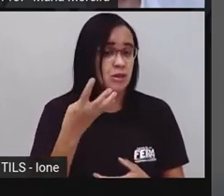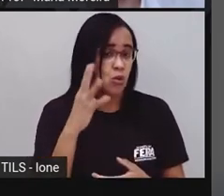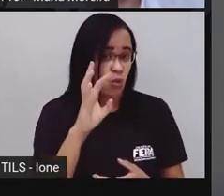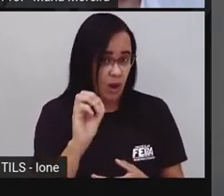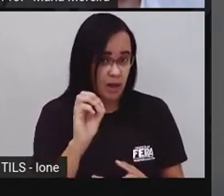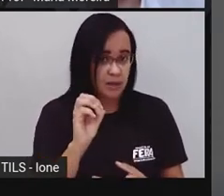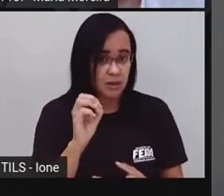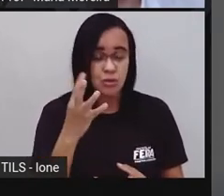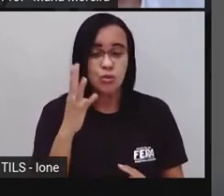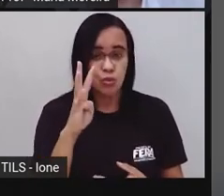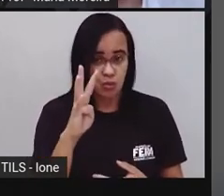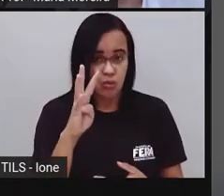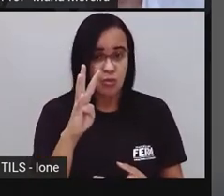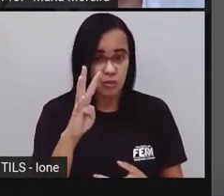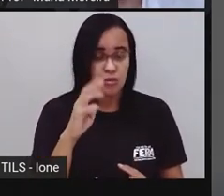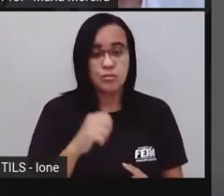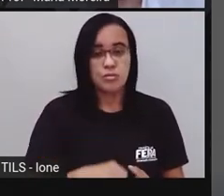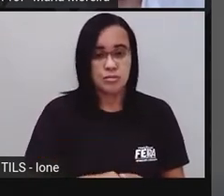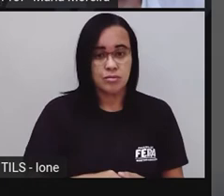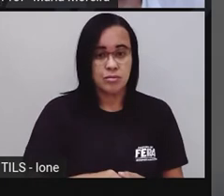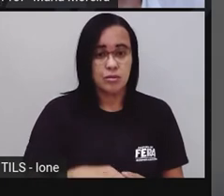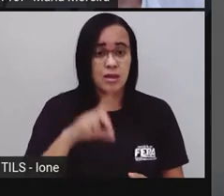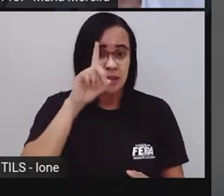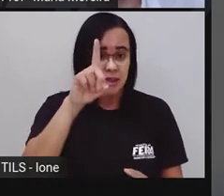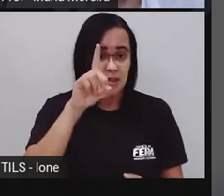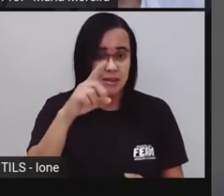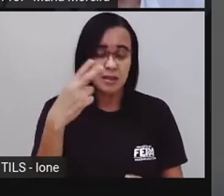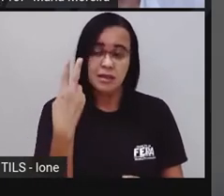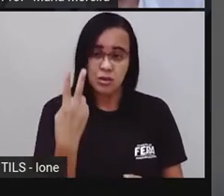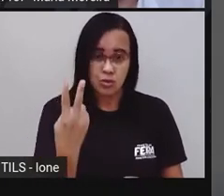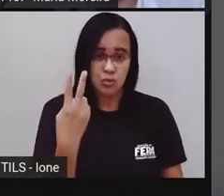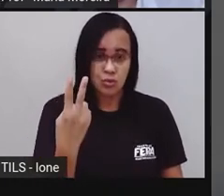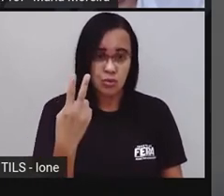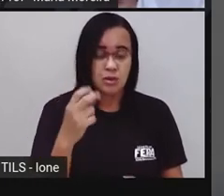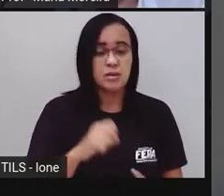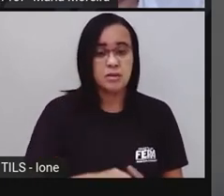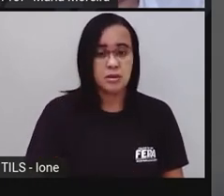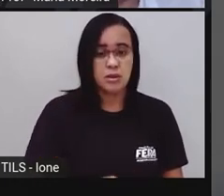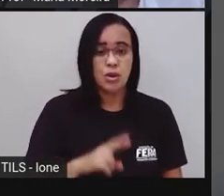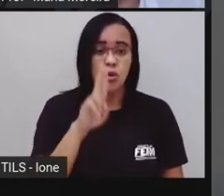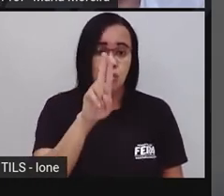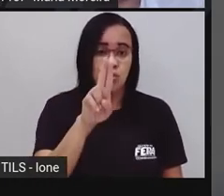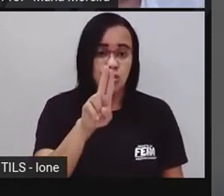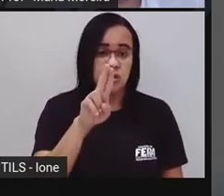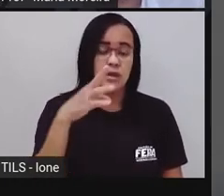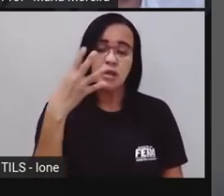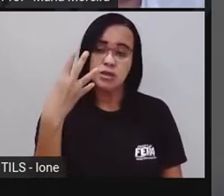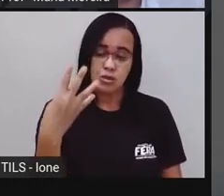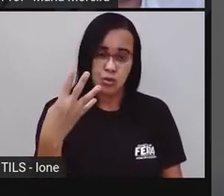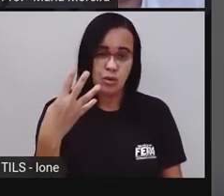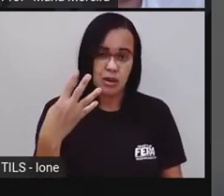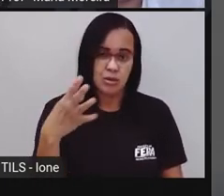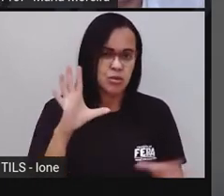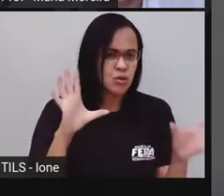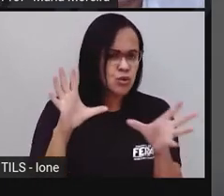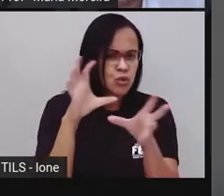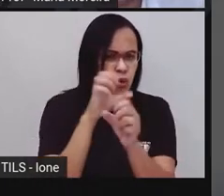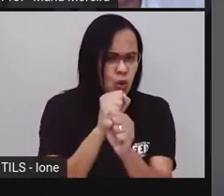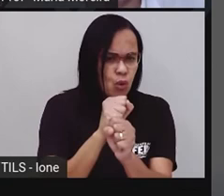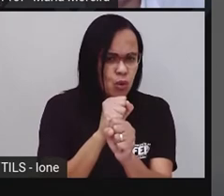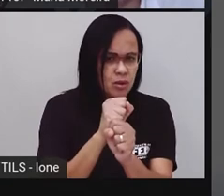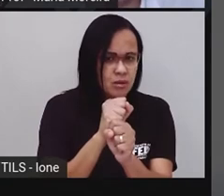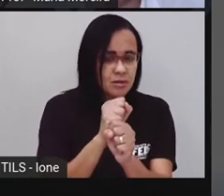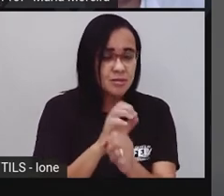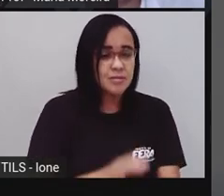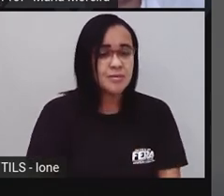Quantas dezenas duas ó e quantas unidades quatro né então Quantos livros tinha nessa escola